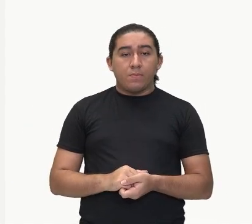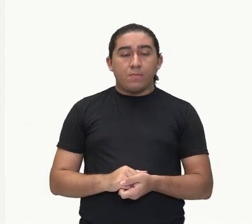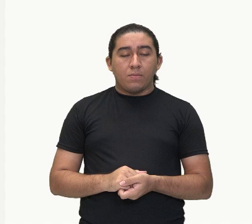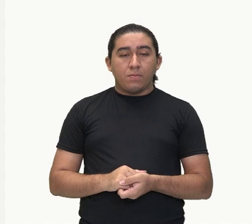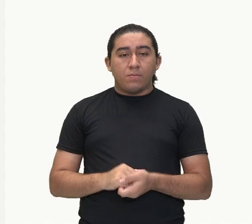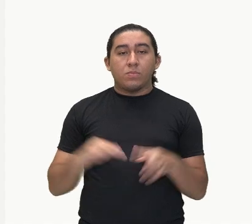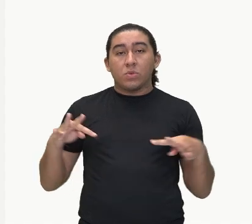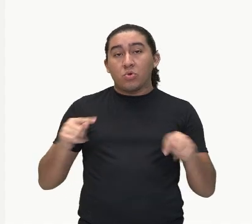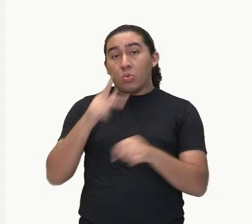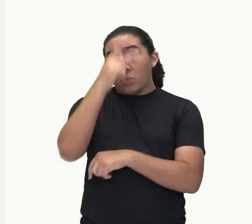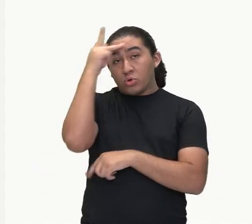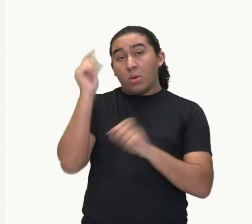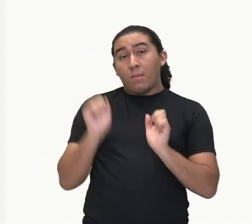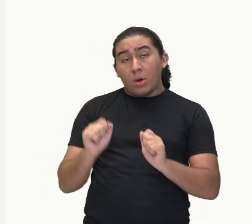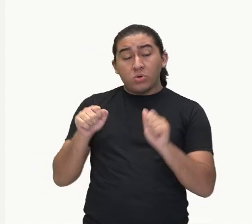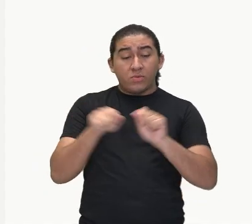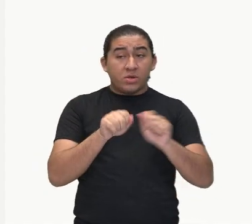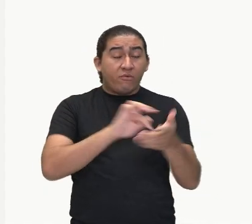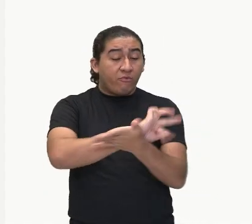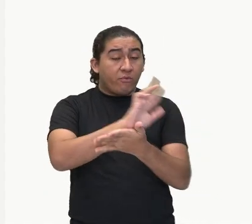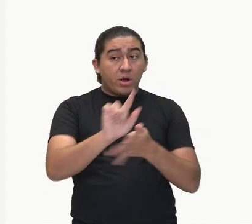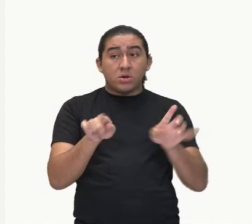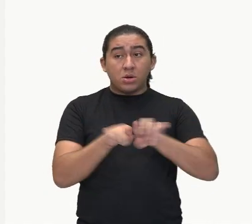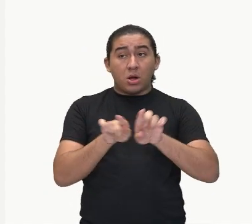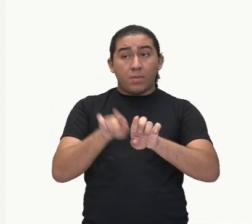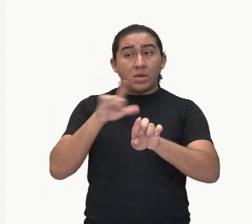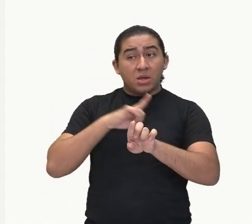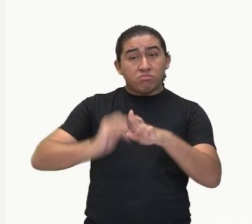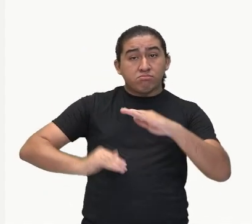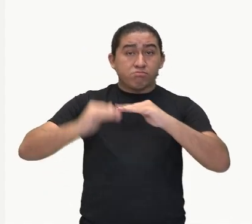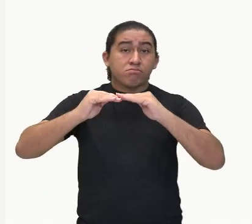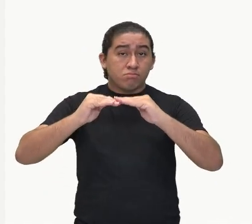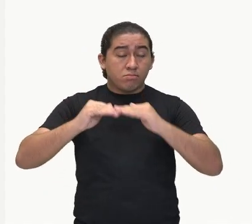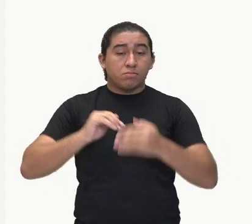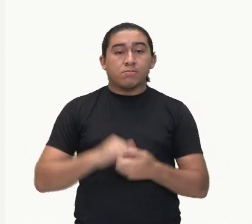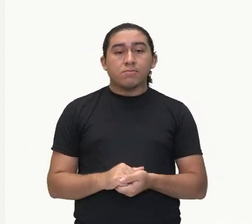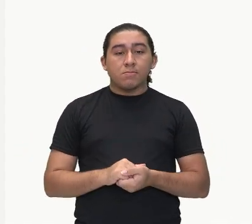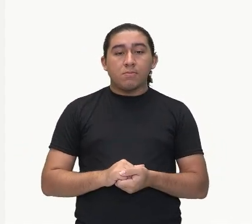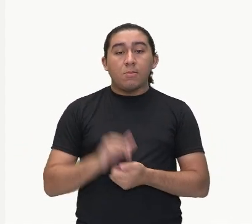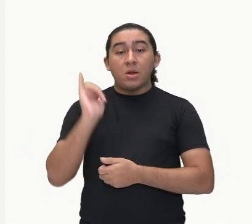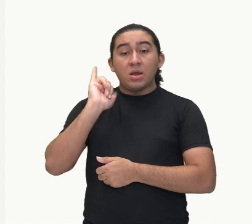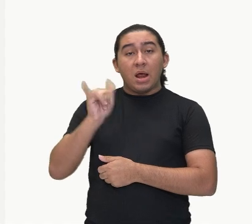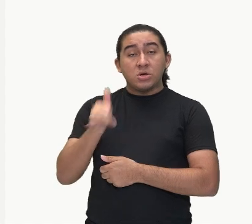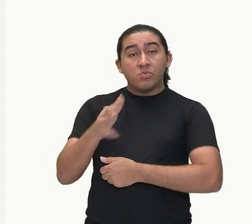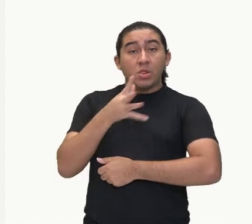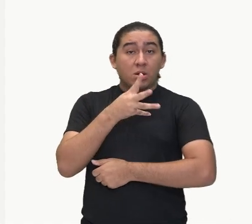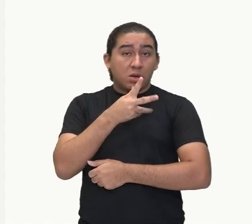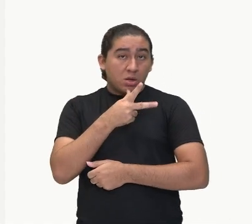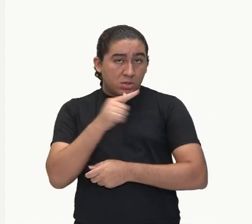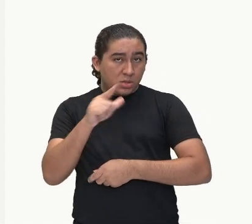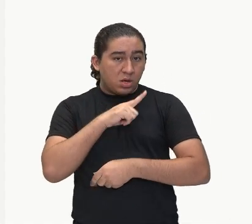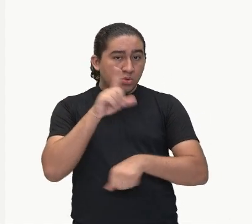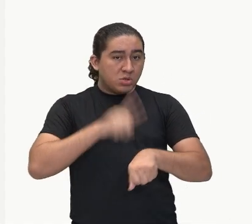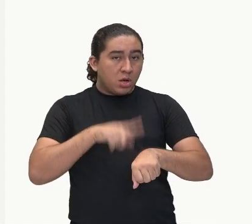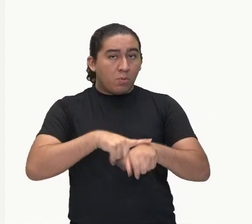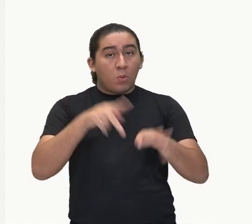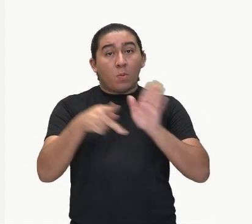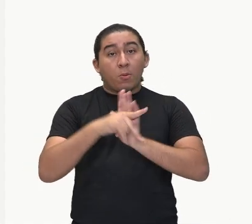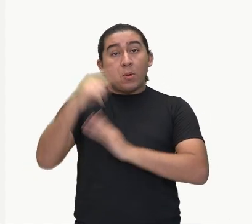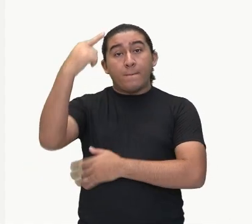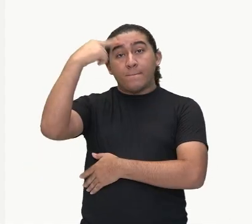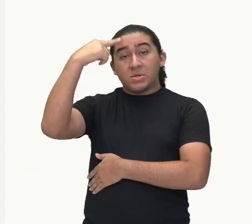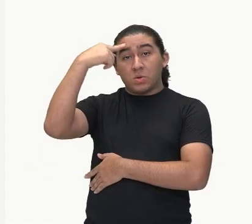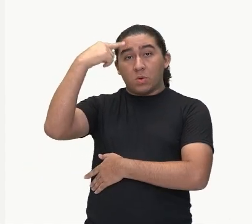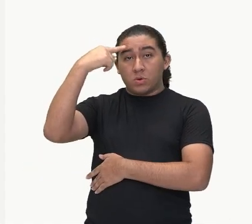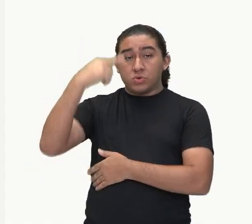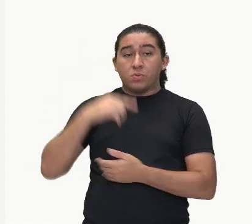pode fazer muita coisa, mas também tem suas limitações. Narrativa lenta, acompanhando o tempo